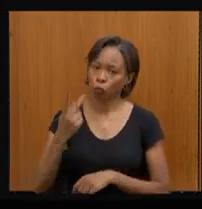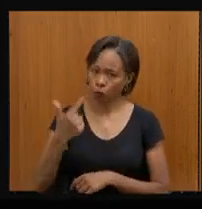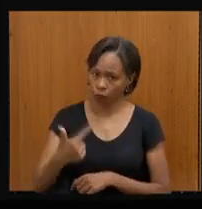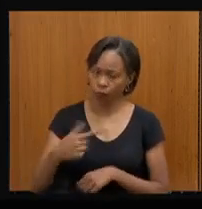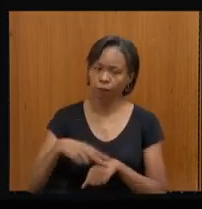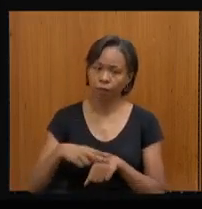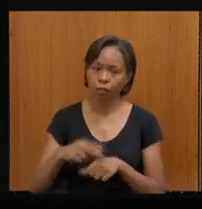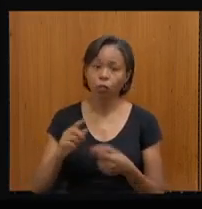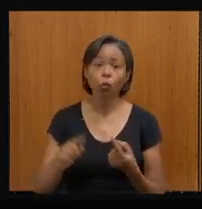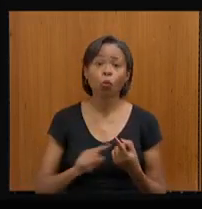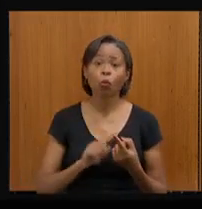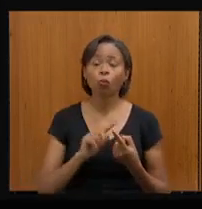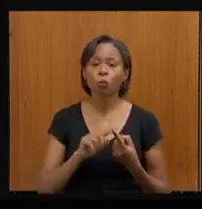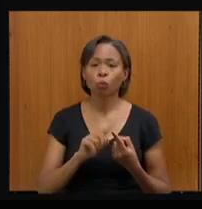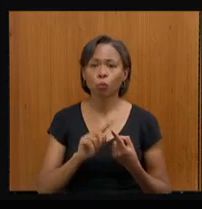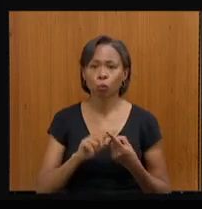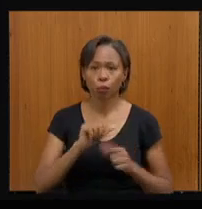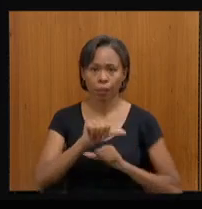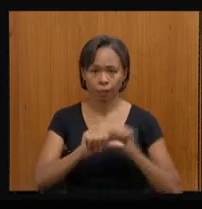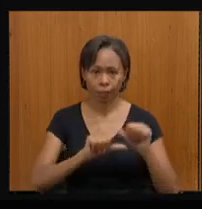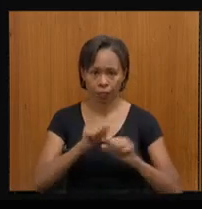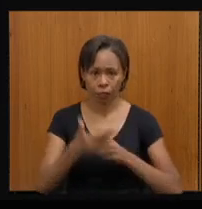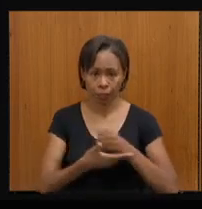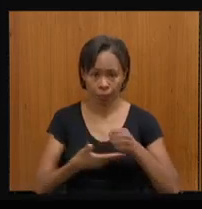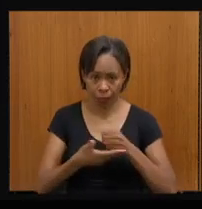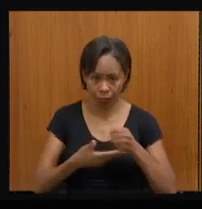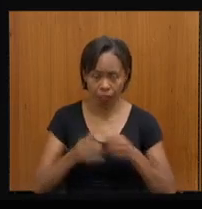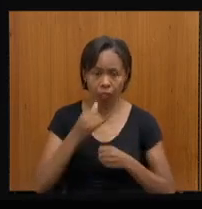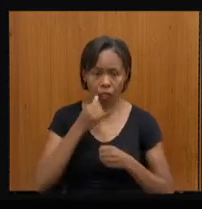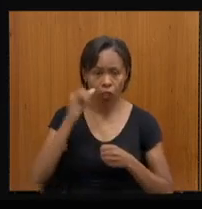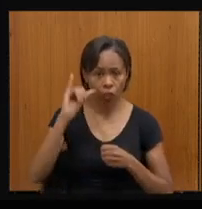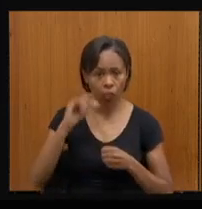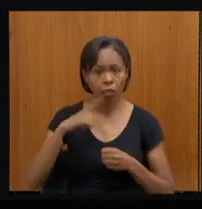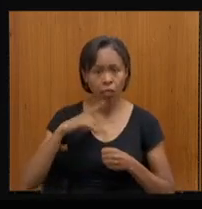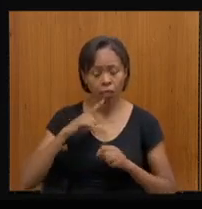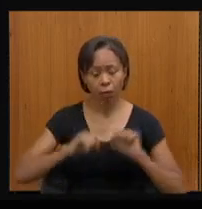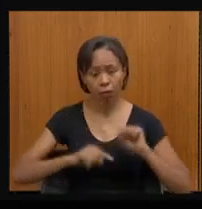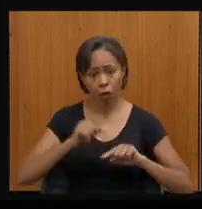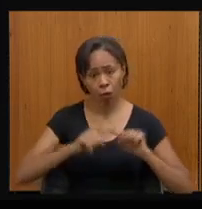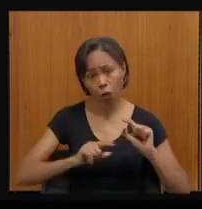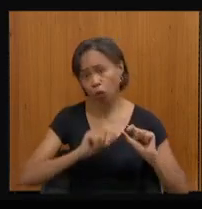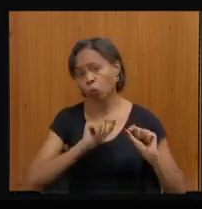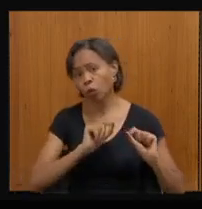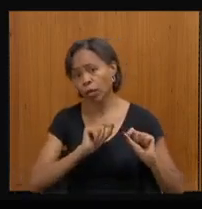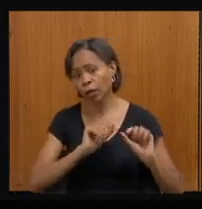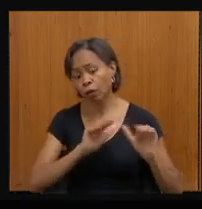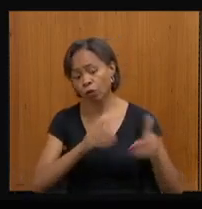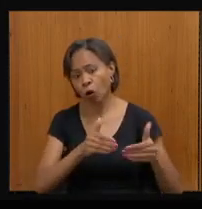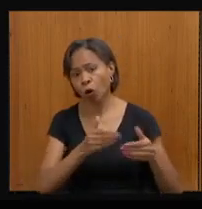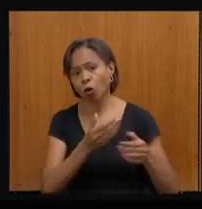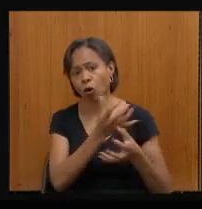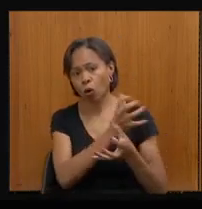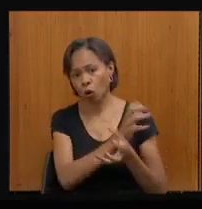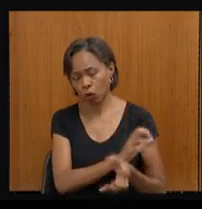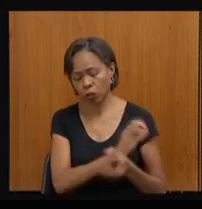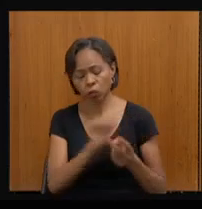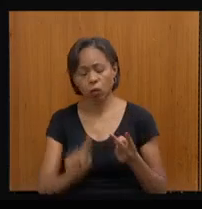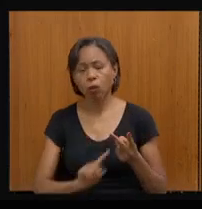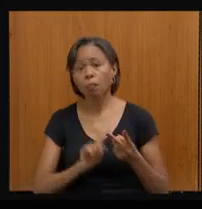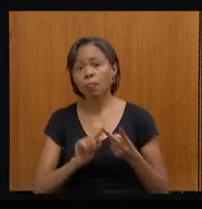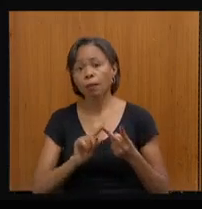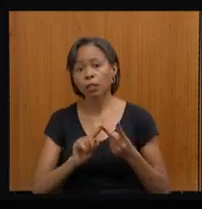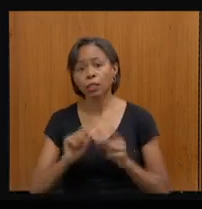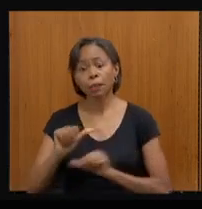transformação da matriz energética que tem base em Fontes fósseis Pilar dois